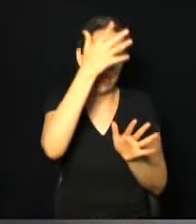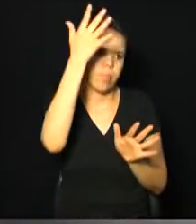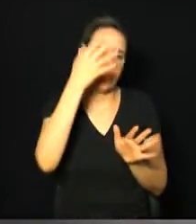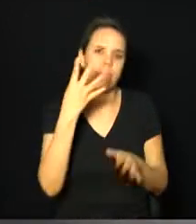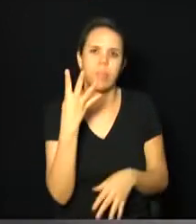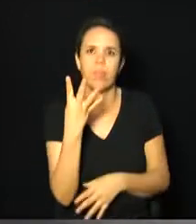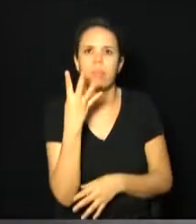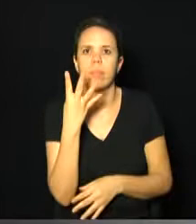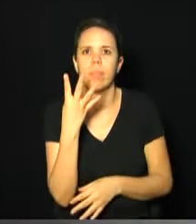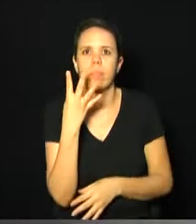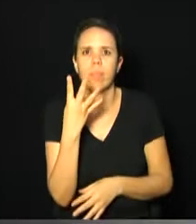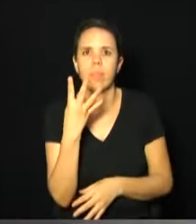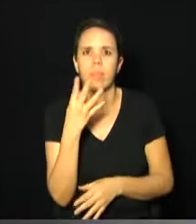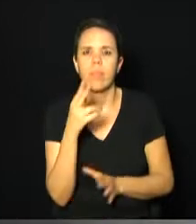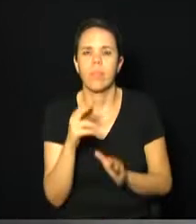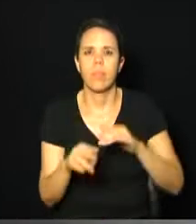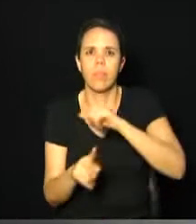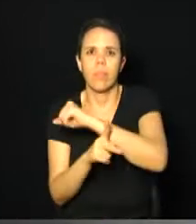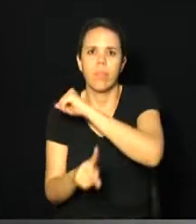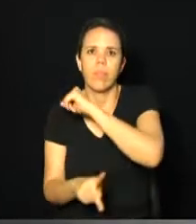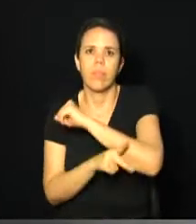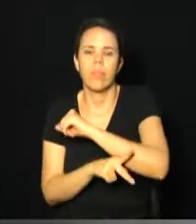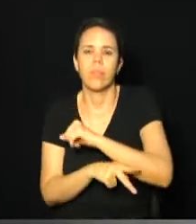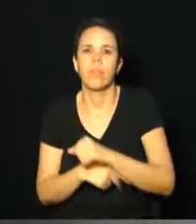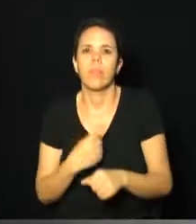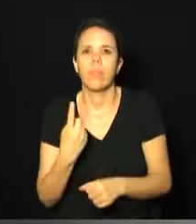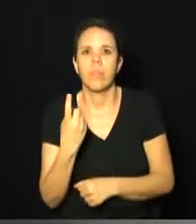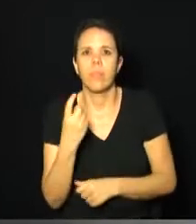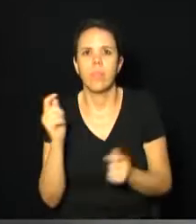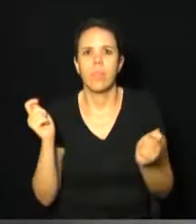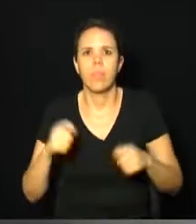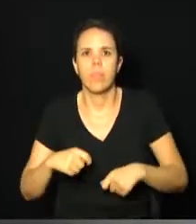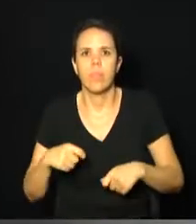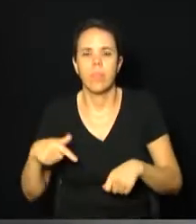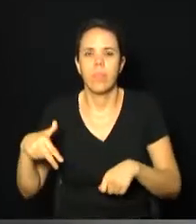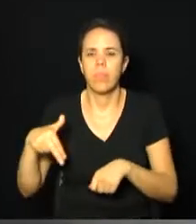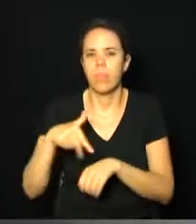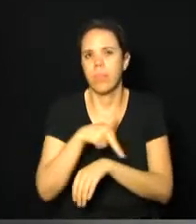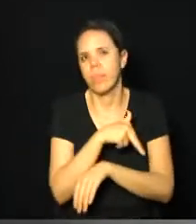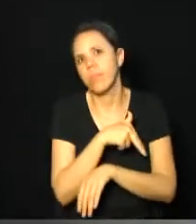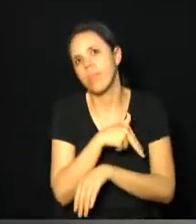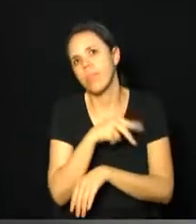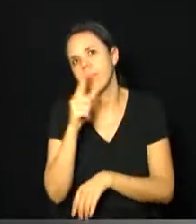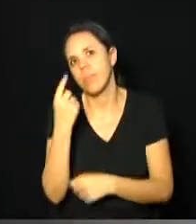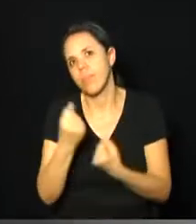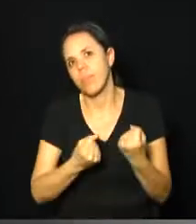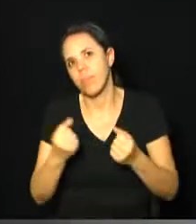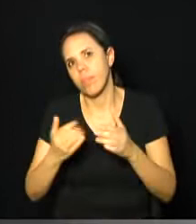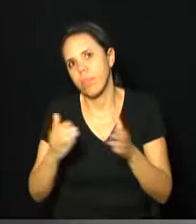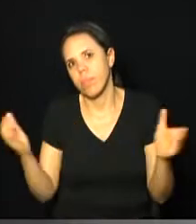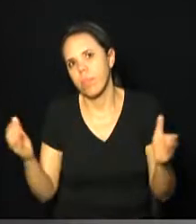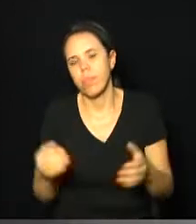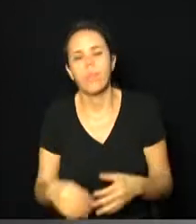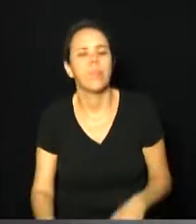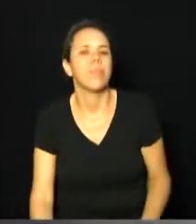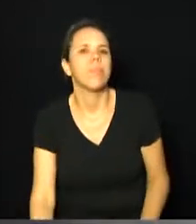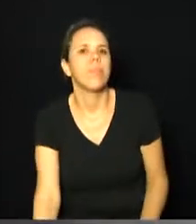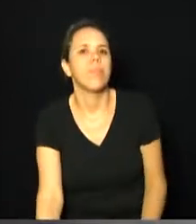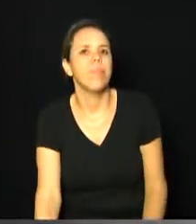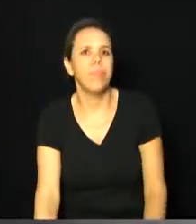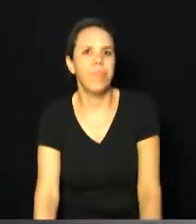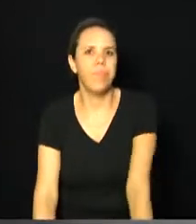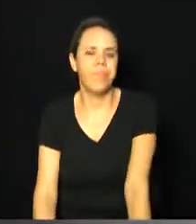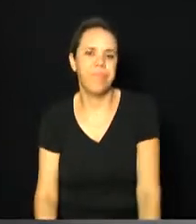quatro pontilhões que servem a região, mas só um dá condição de passar um veículo maior, né? E os